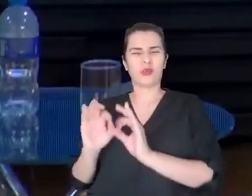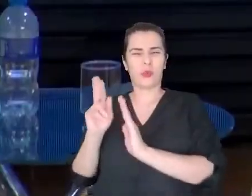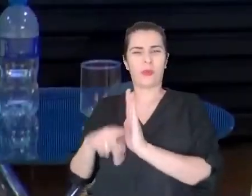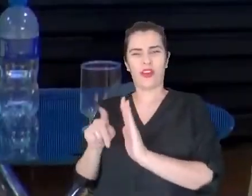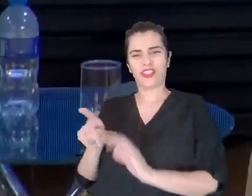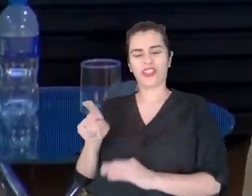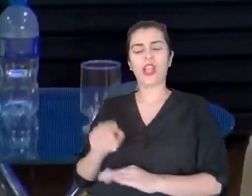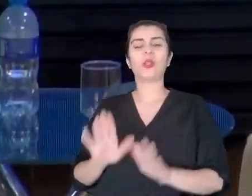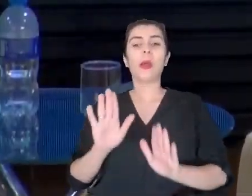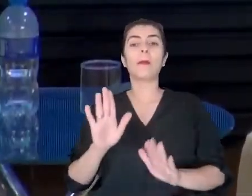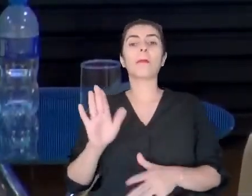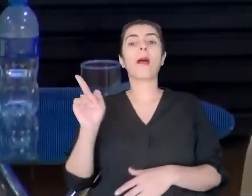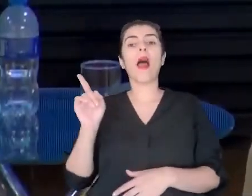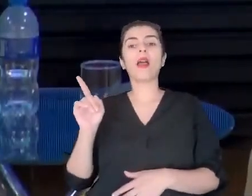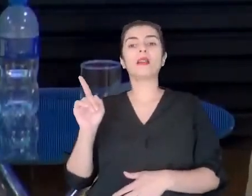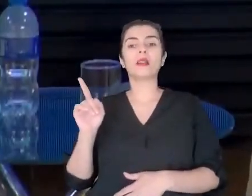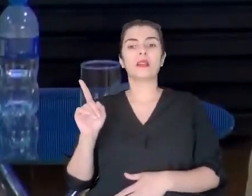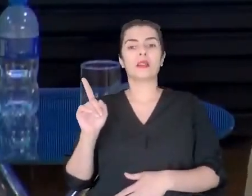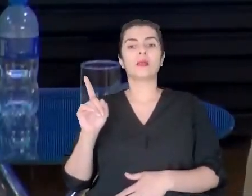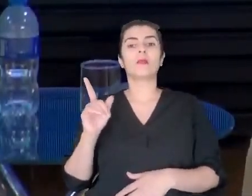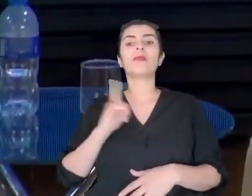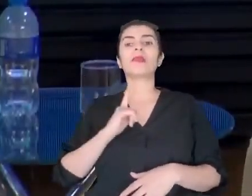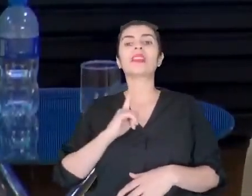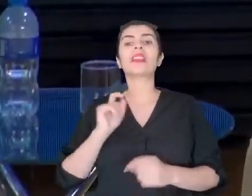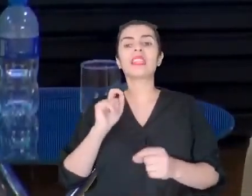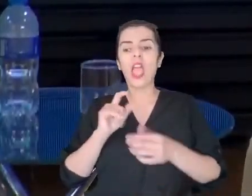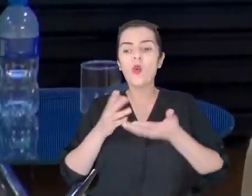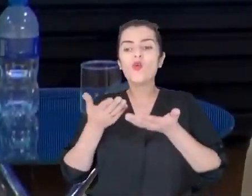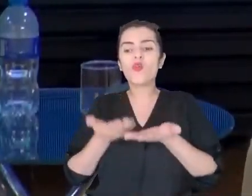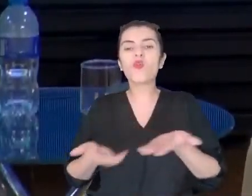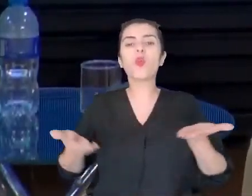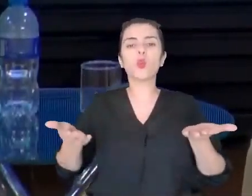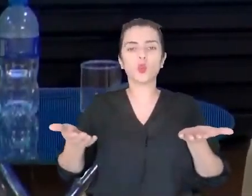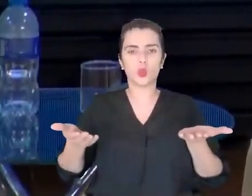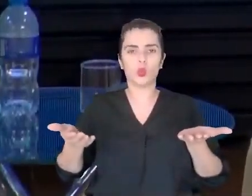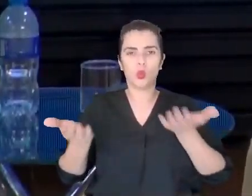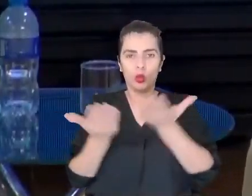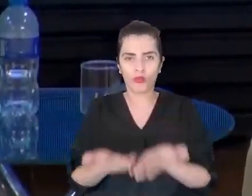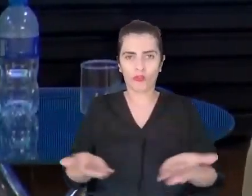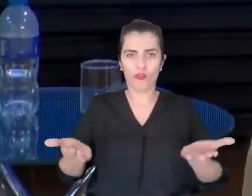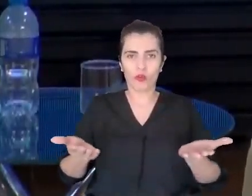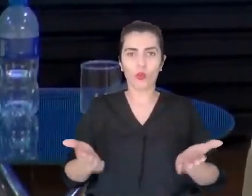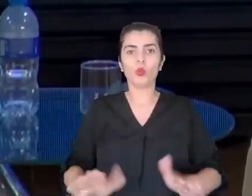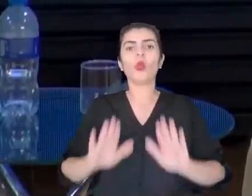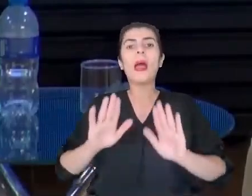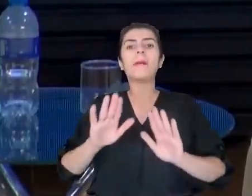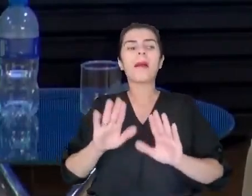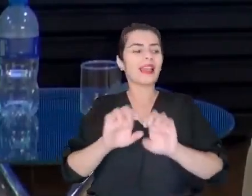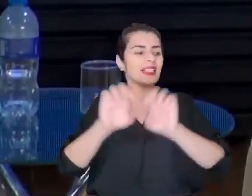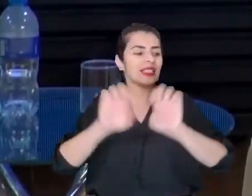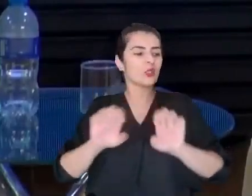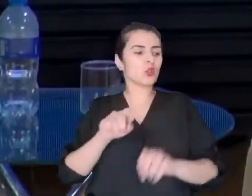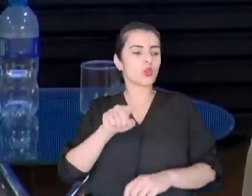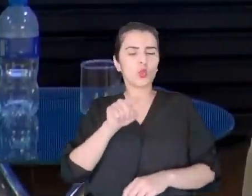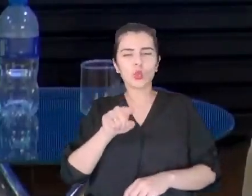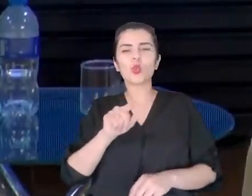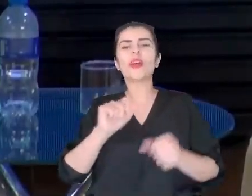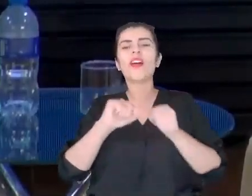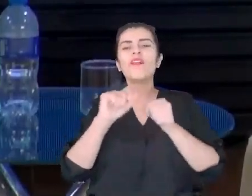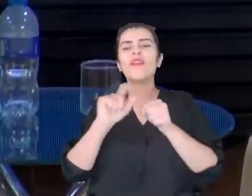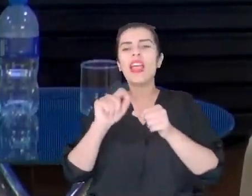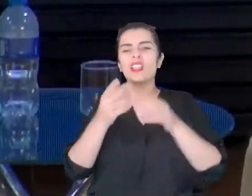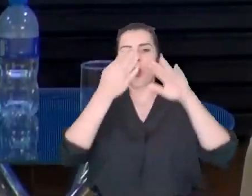PDL Grilson, a gente tem os drenos de base, os drenos de fundo, né? Mas para essa estrutura, né, a gente fez o preenchimento dos vales com